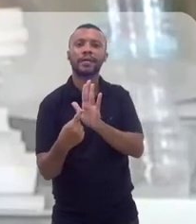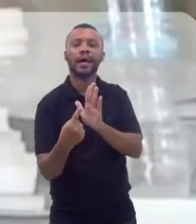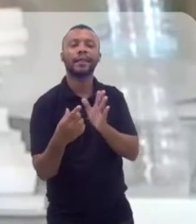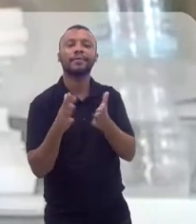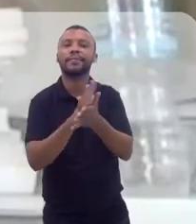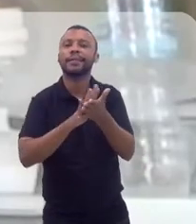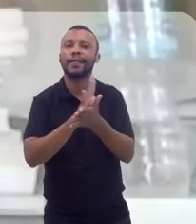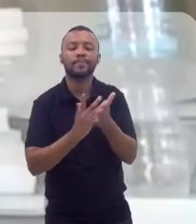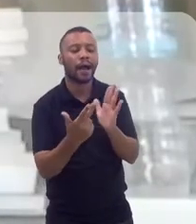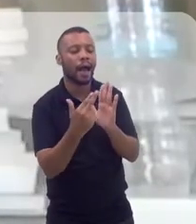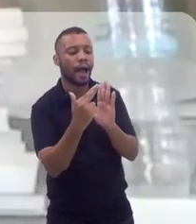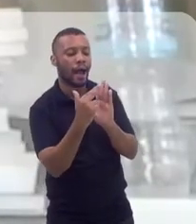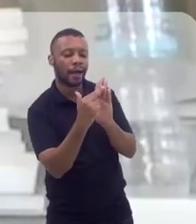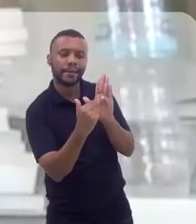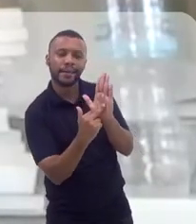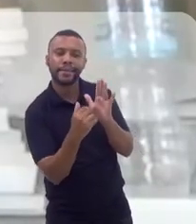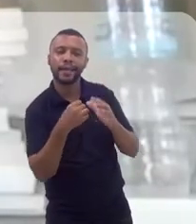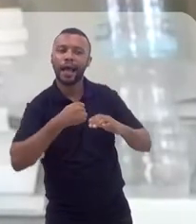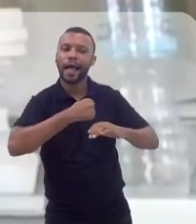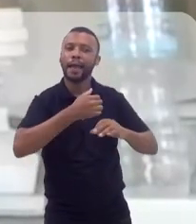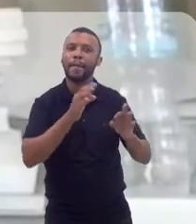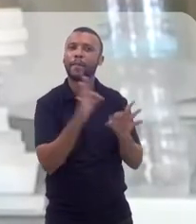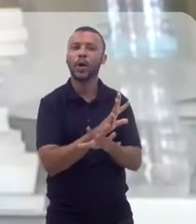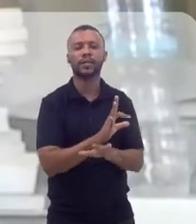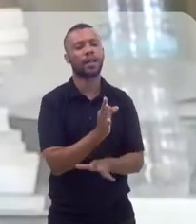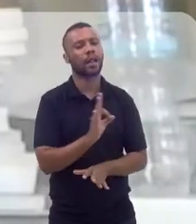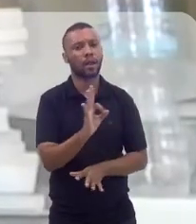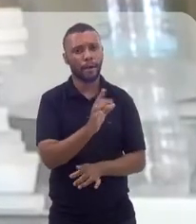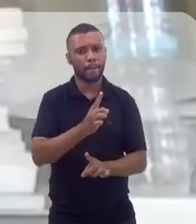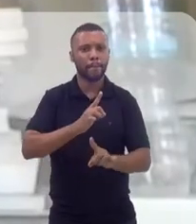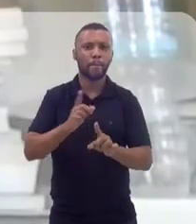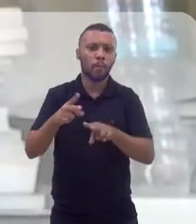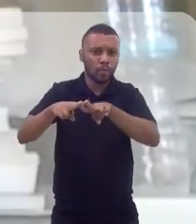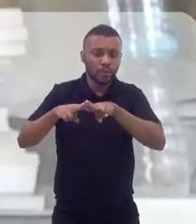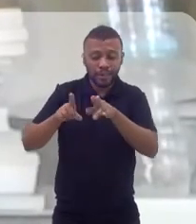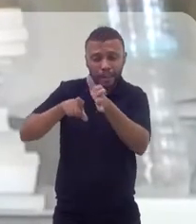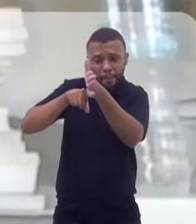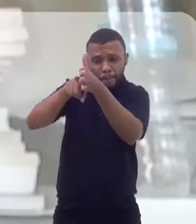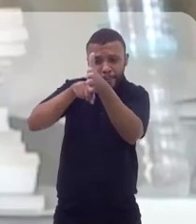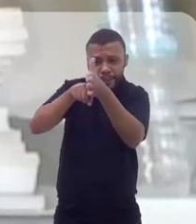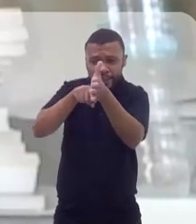né? Para isso, um mapeamento adequado é fundamental.